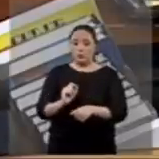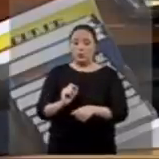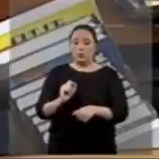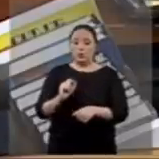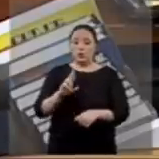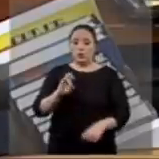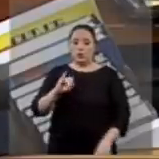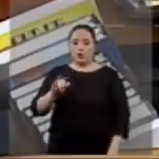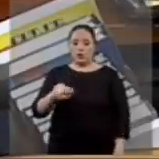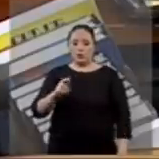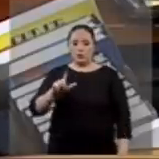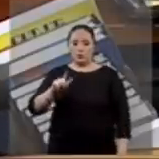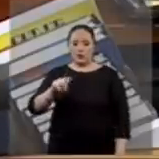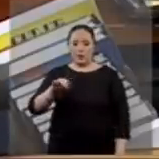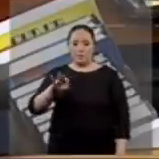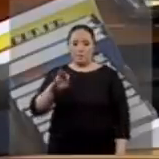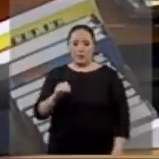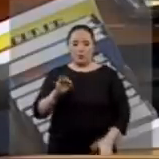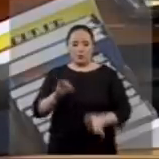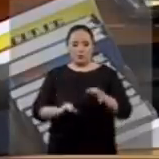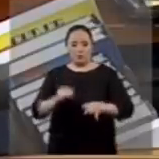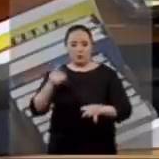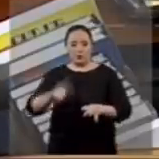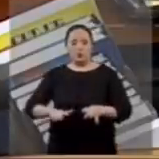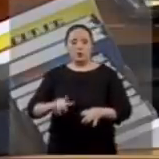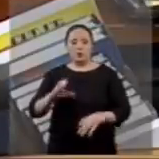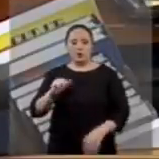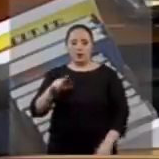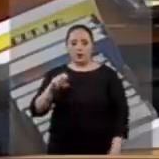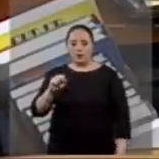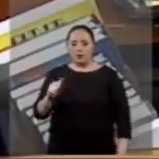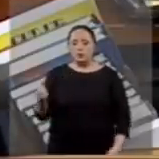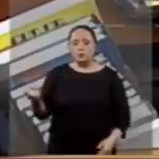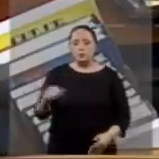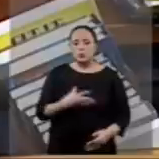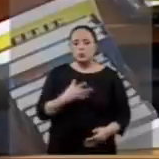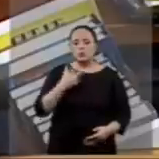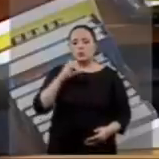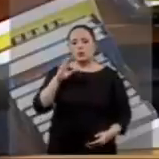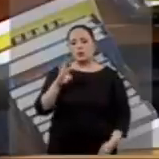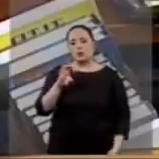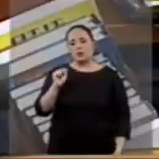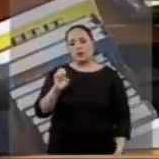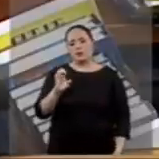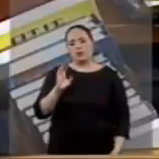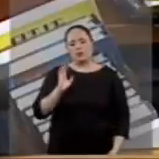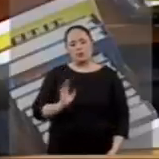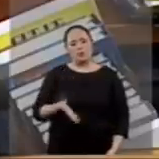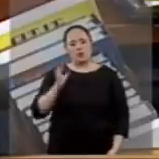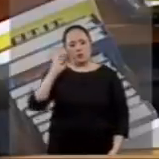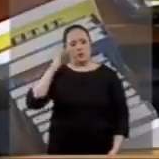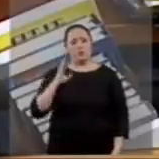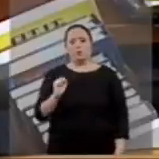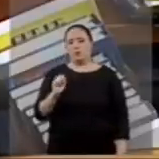rejulgamento da causa, com um novo enfrentamento de teses já vencidas pelo Supremo.